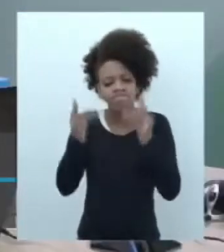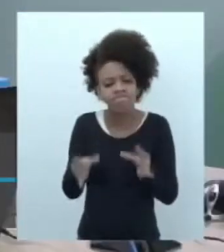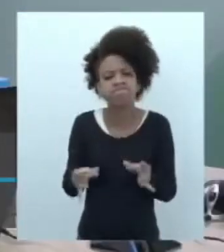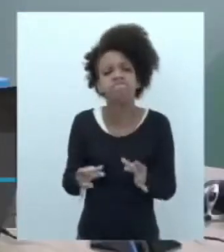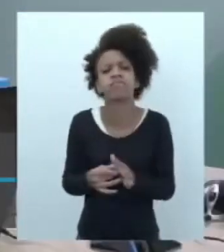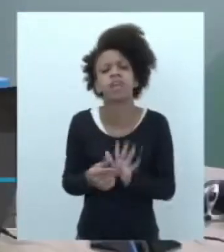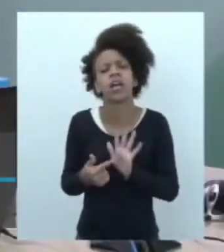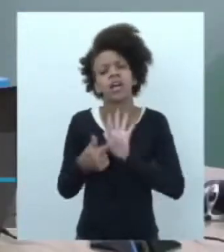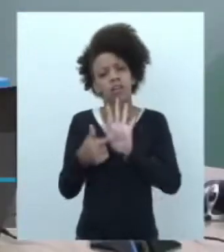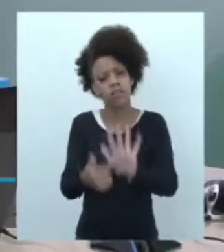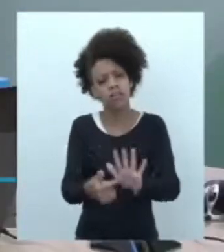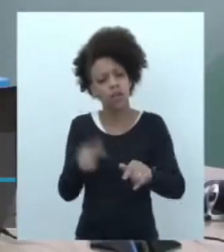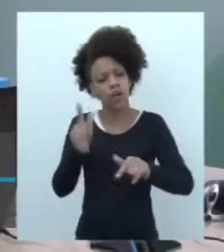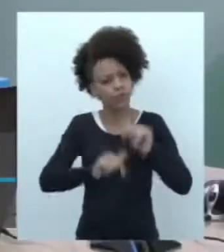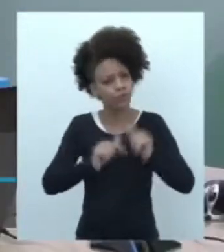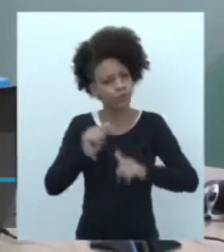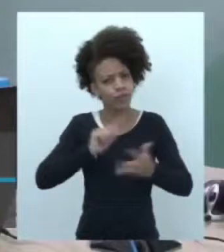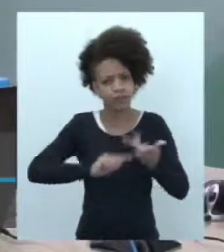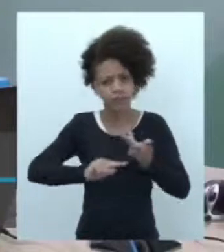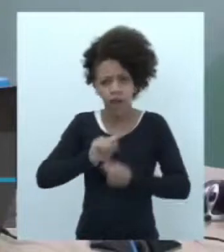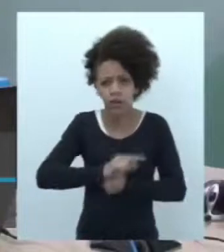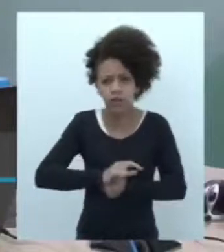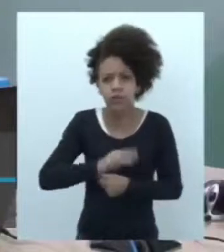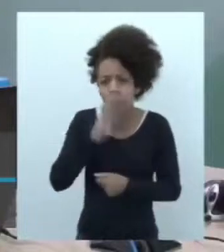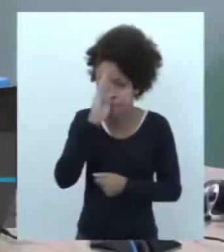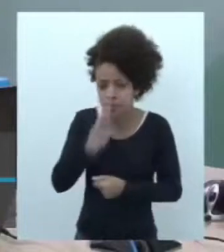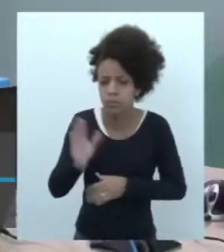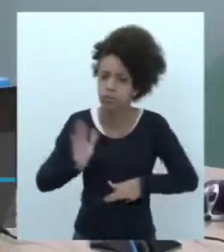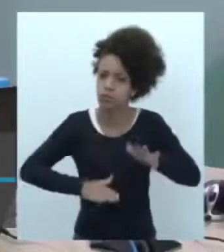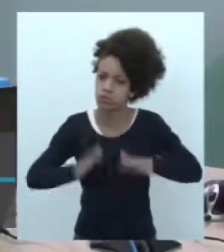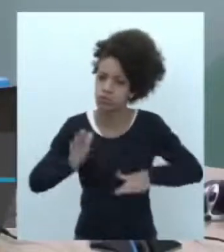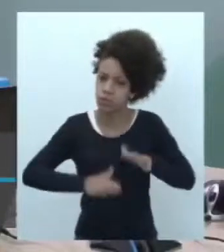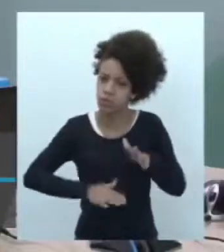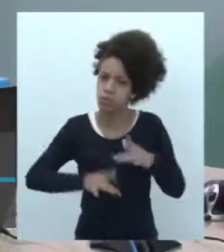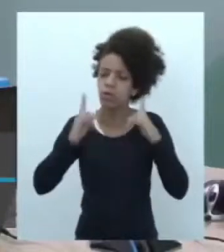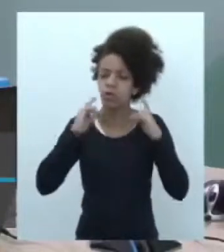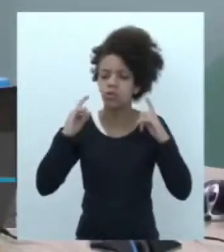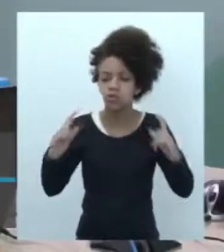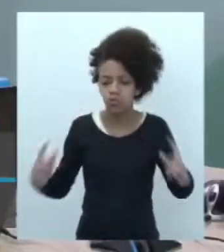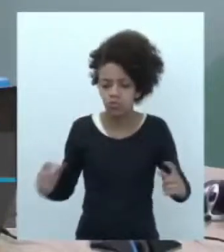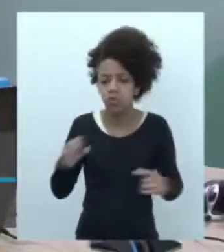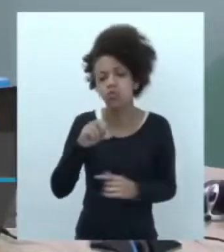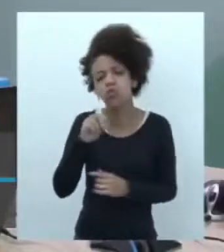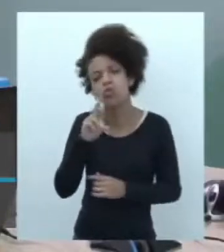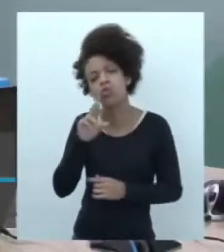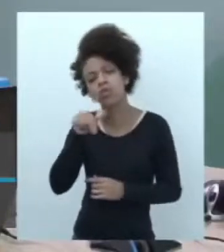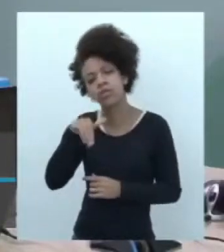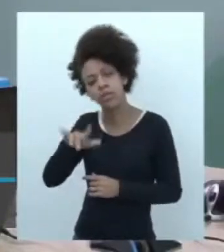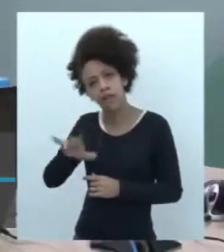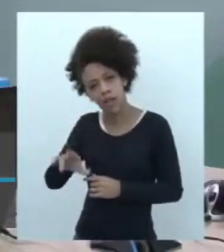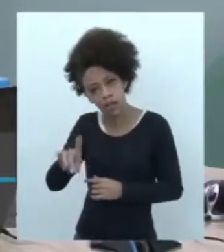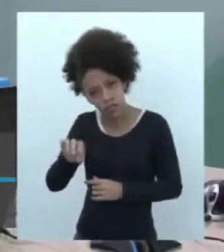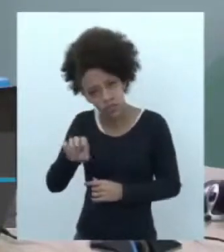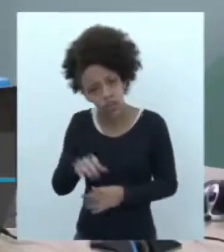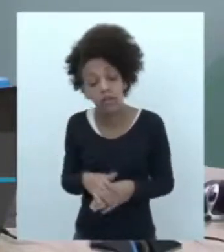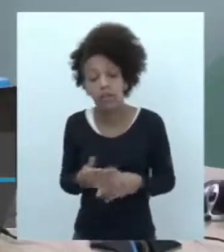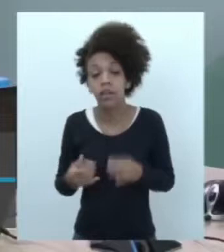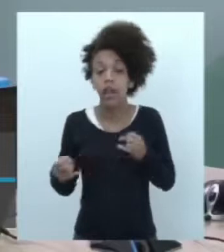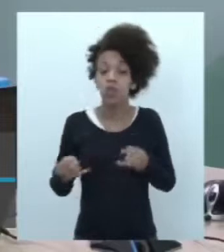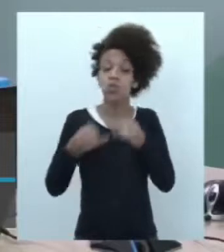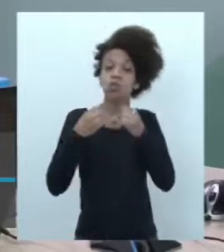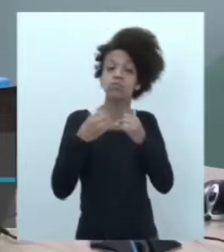de diversos instrumentos, principalmente o tambor, a questão da sonoridade, né, da música africana e as conexões com a